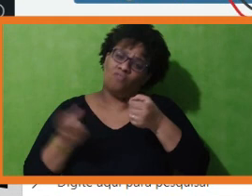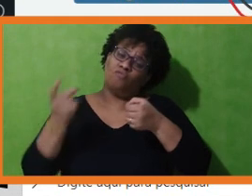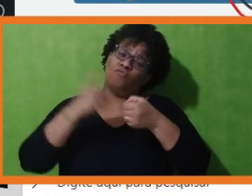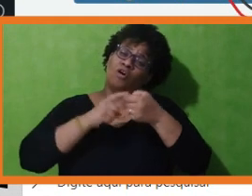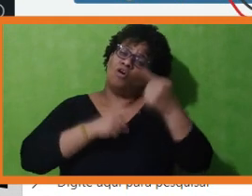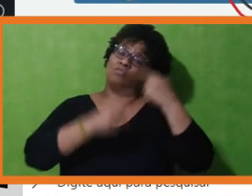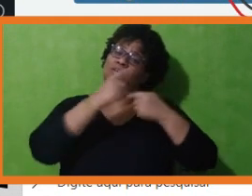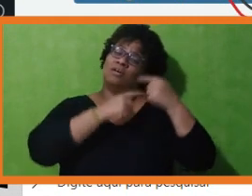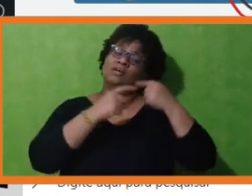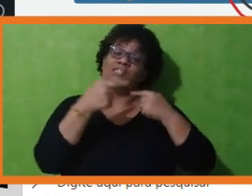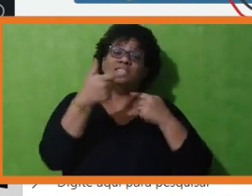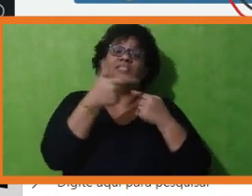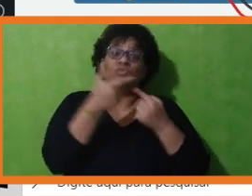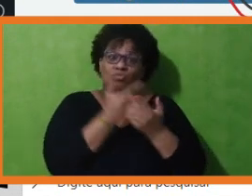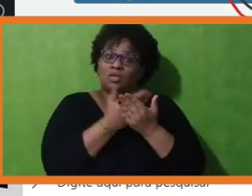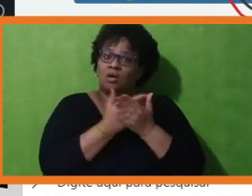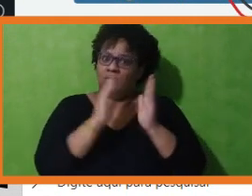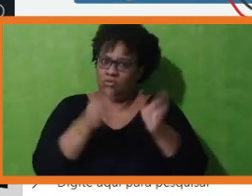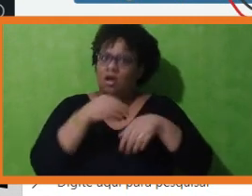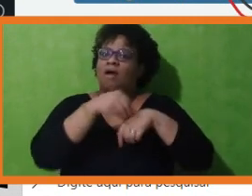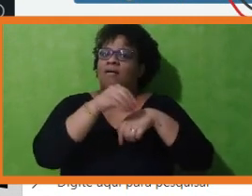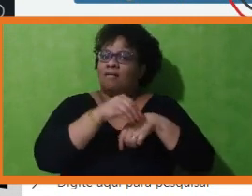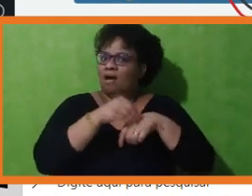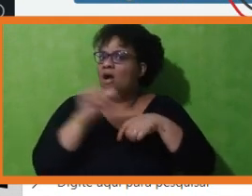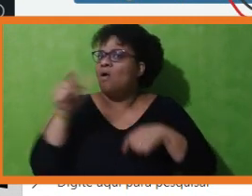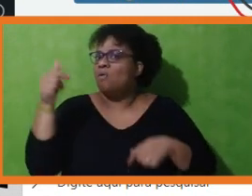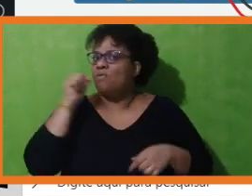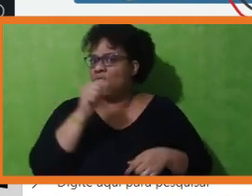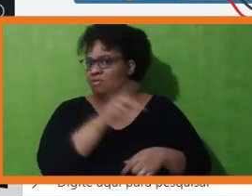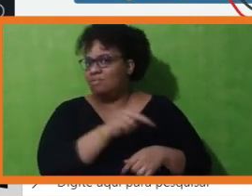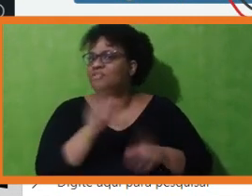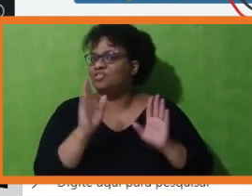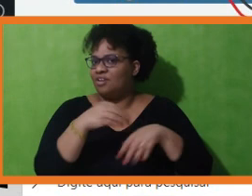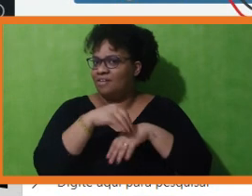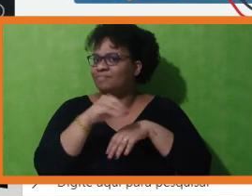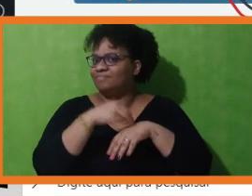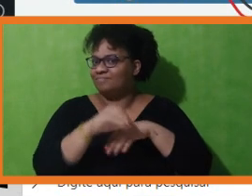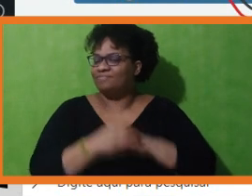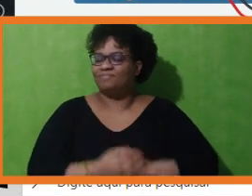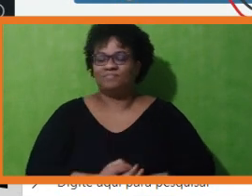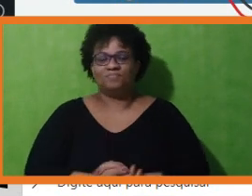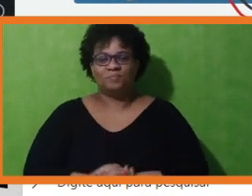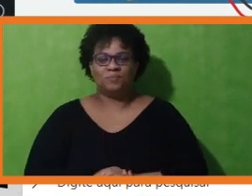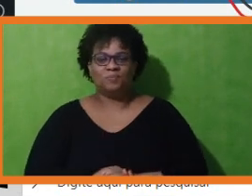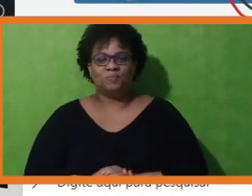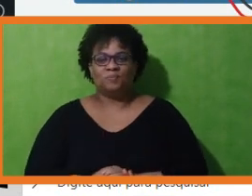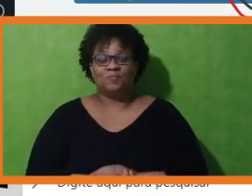8, etc., você volta lá para a segunda aula, isso já foi passado pela outra